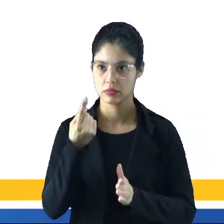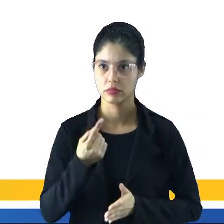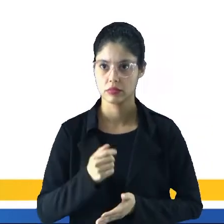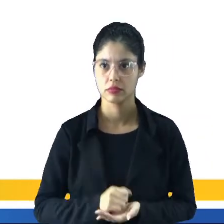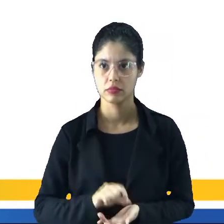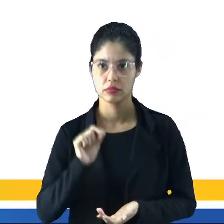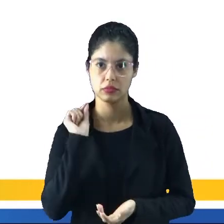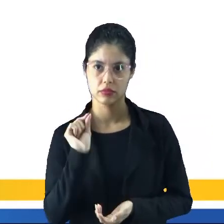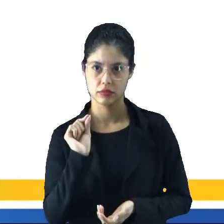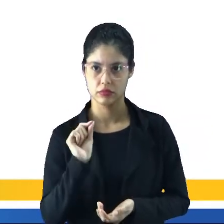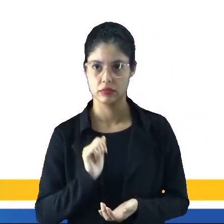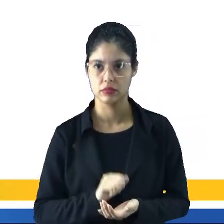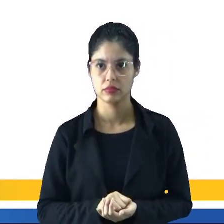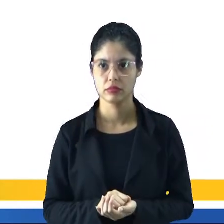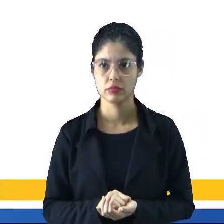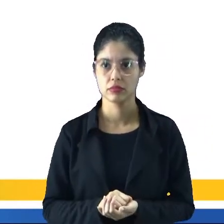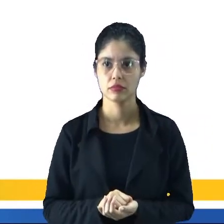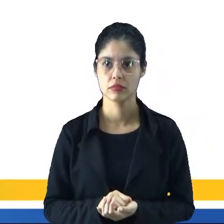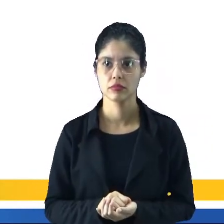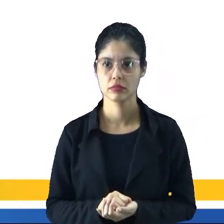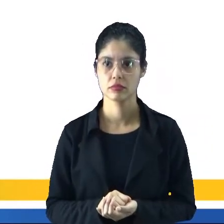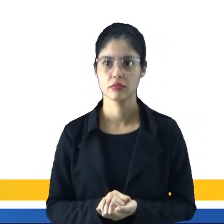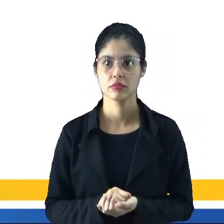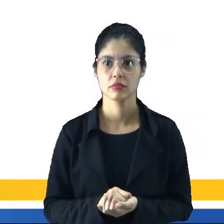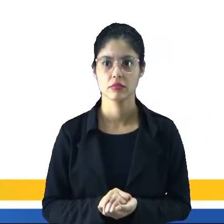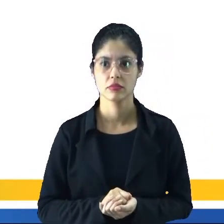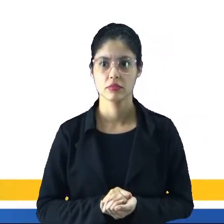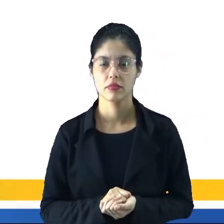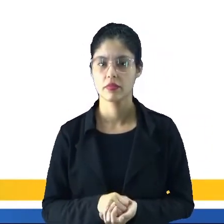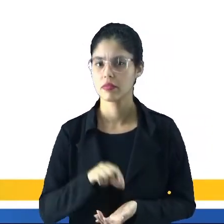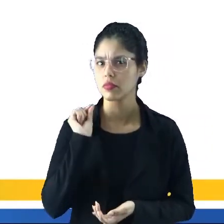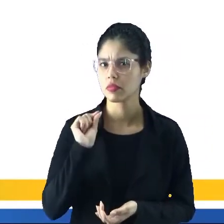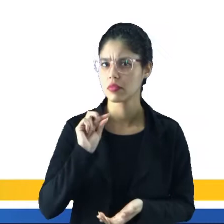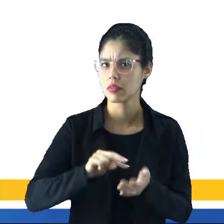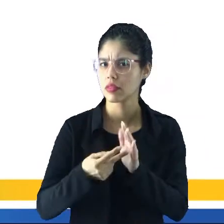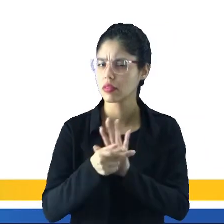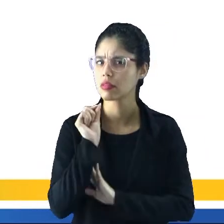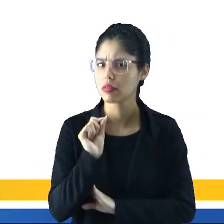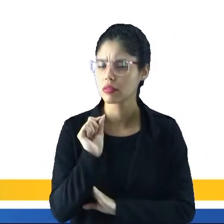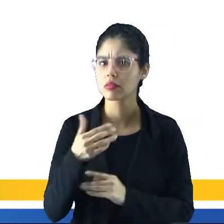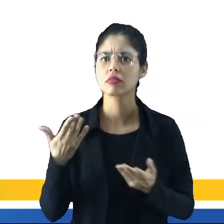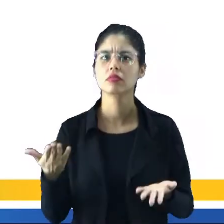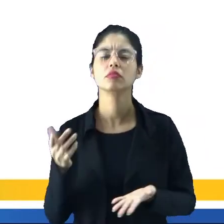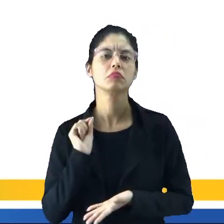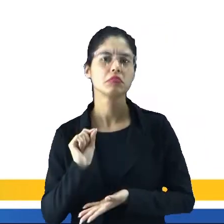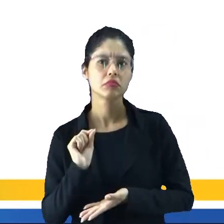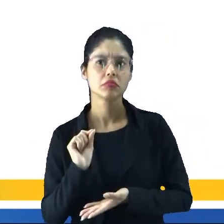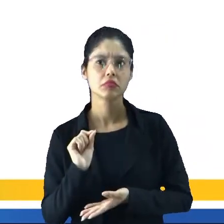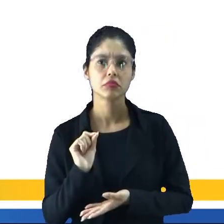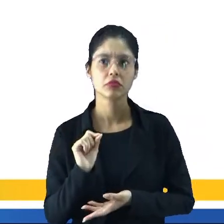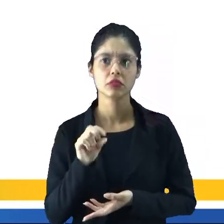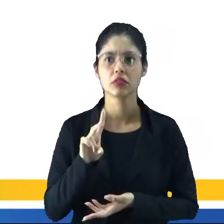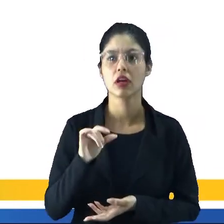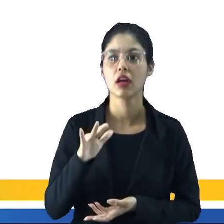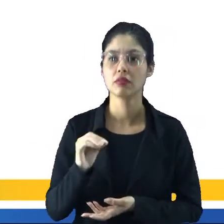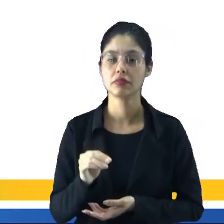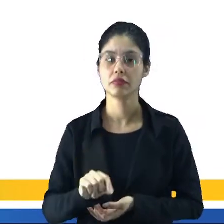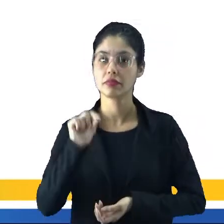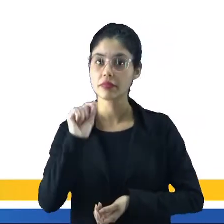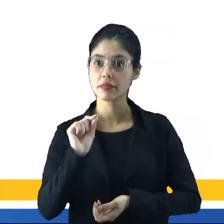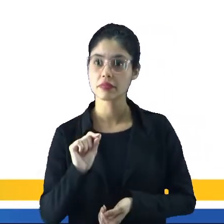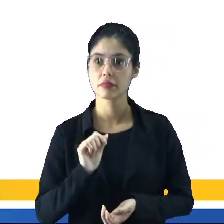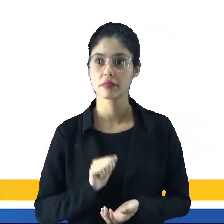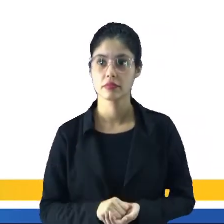Primeiro, o que seria vocábulo? What is this? O que significa isso? O que é isso, vocábulo?